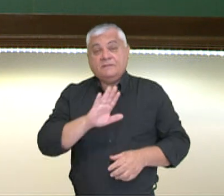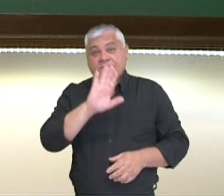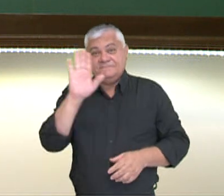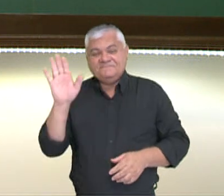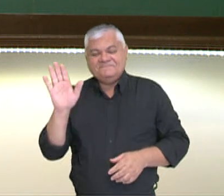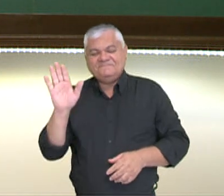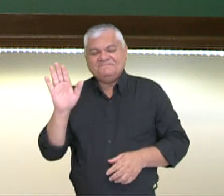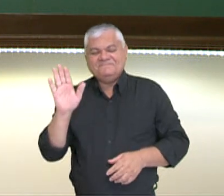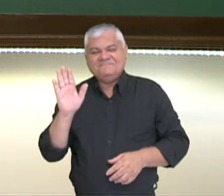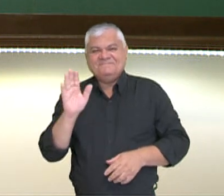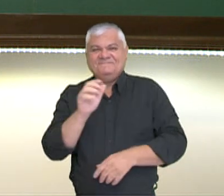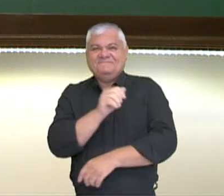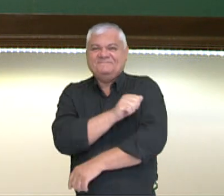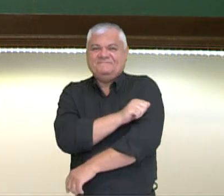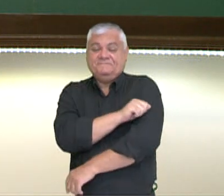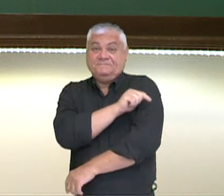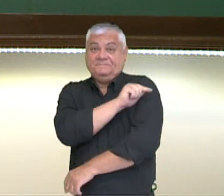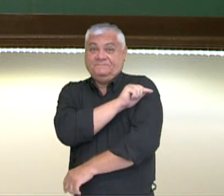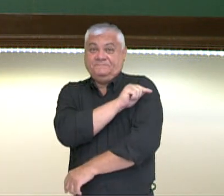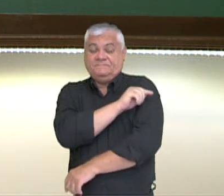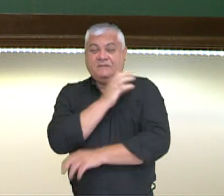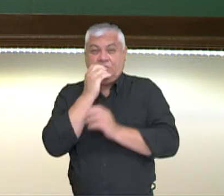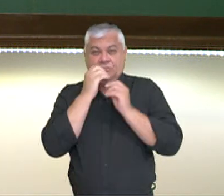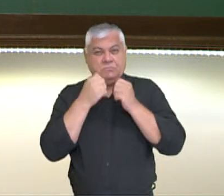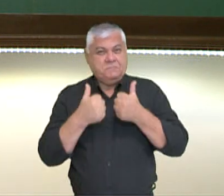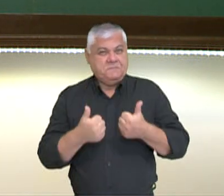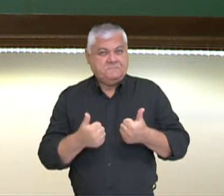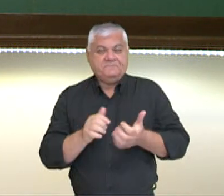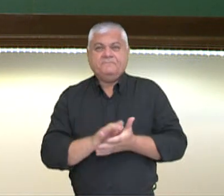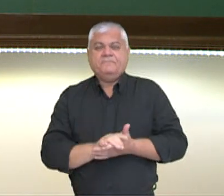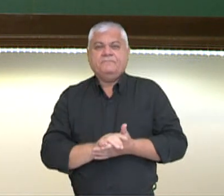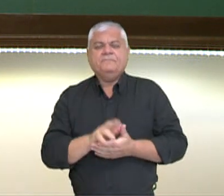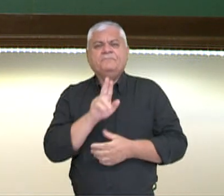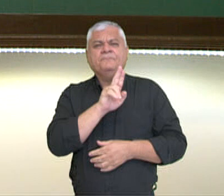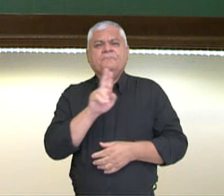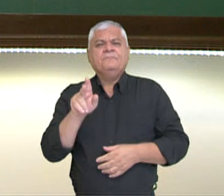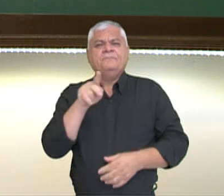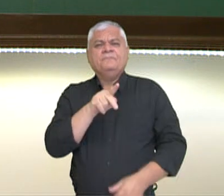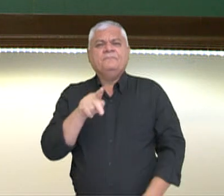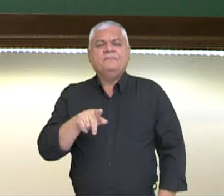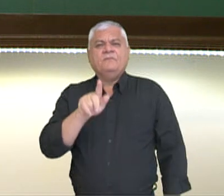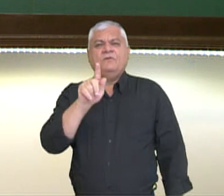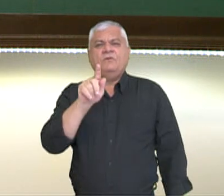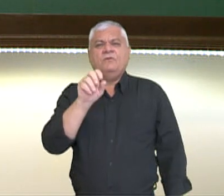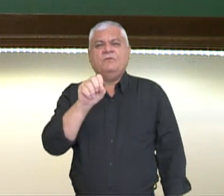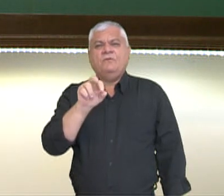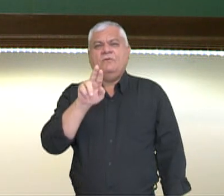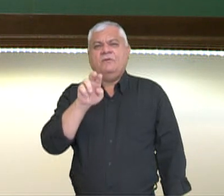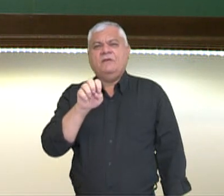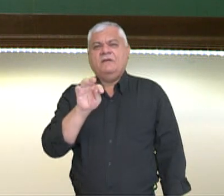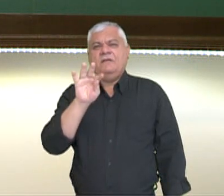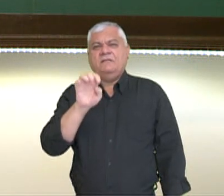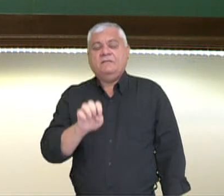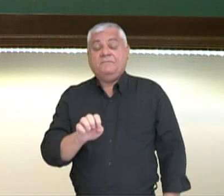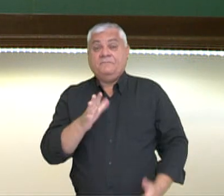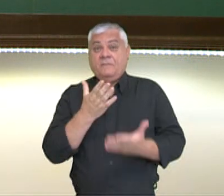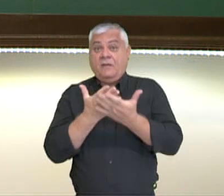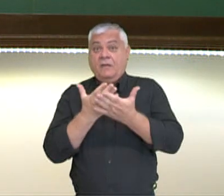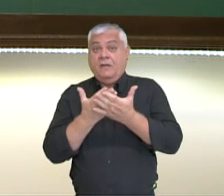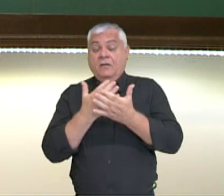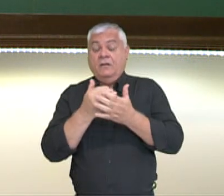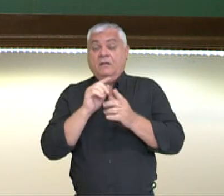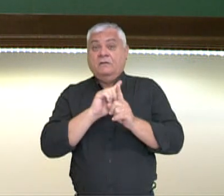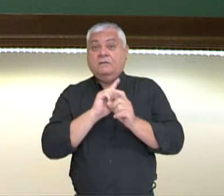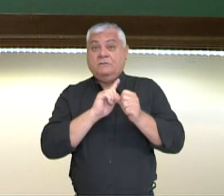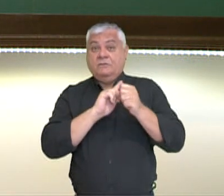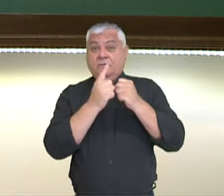Olá, meus queridos alunos do 7º ano, tudo bem com vocês? Eu sou a professora Gorete Wozniak, estamos aqui para uma aula de geografia.